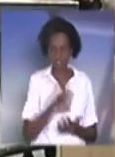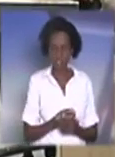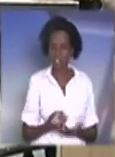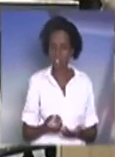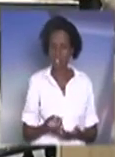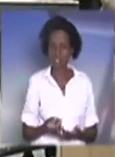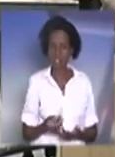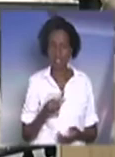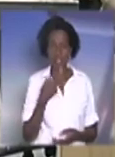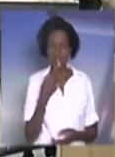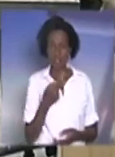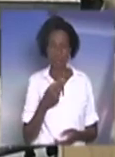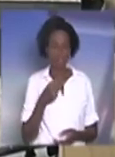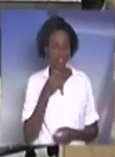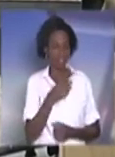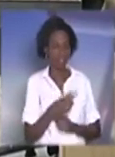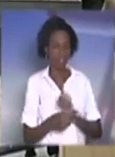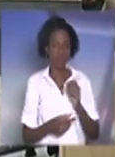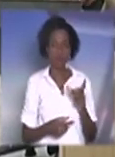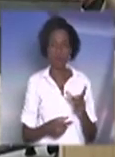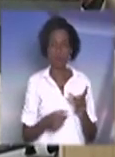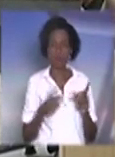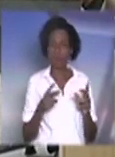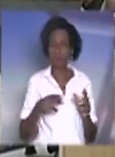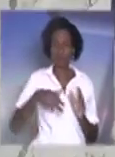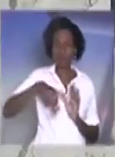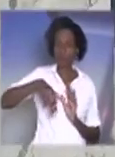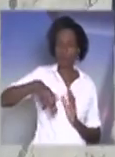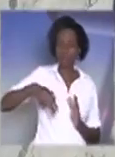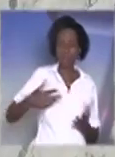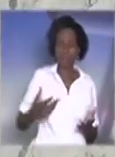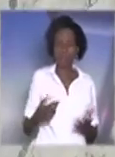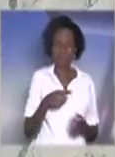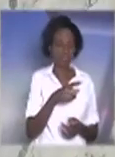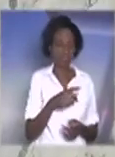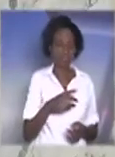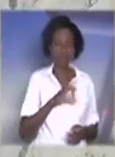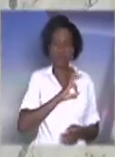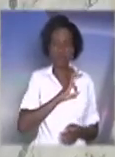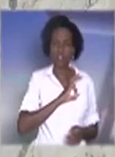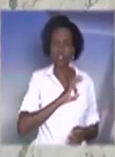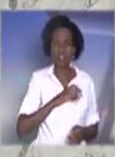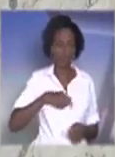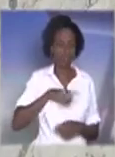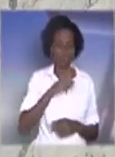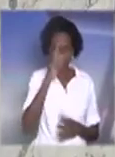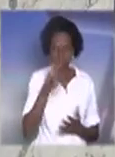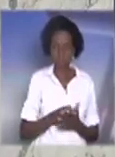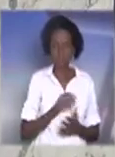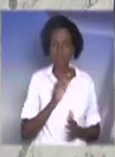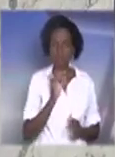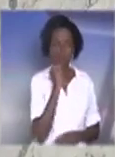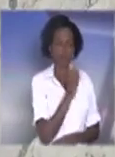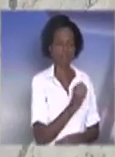um criminoso, que ele sai na rua para matar um criminoso. Nós precisamos mudar essa postura.